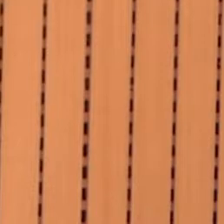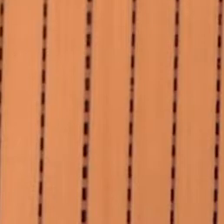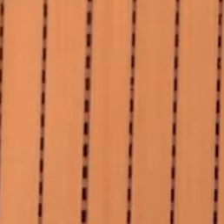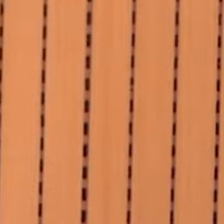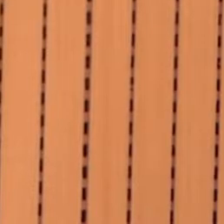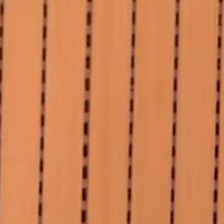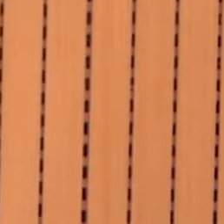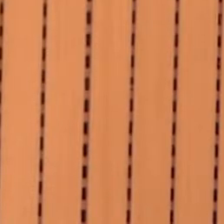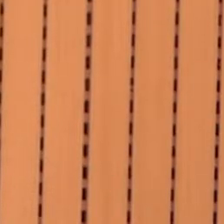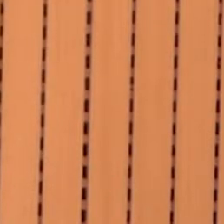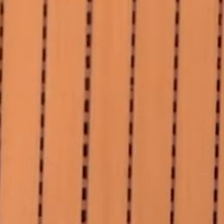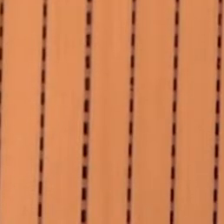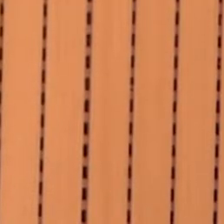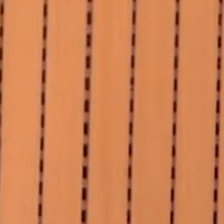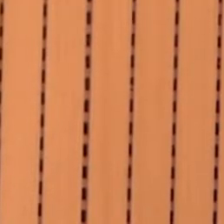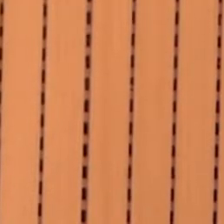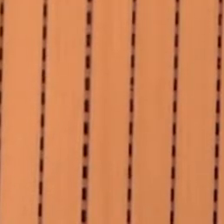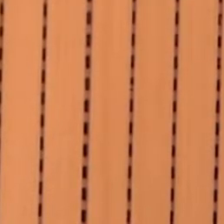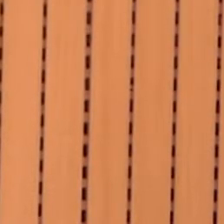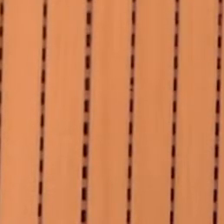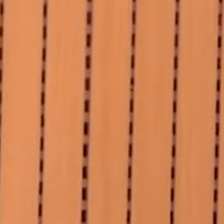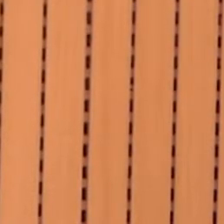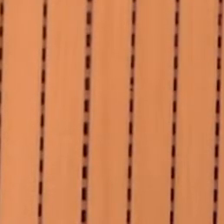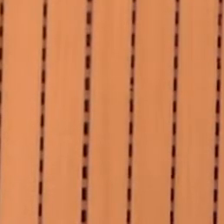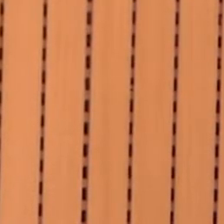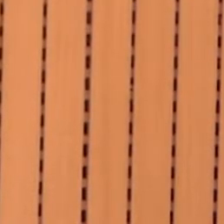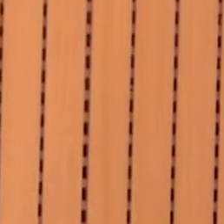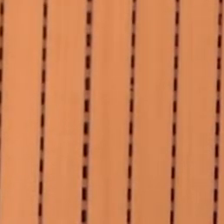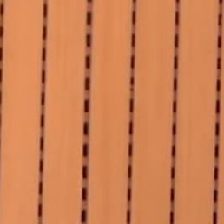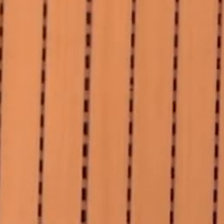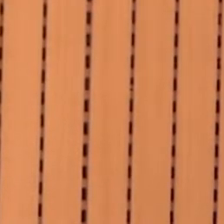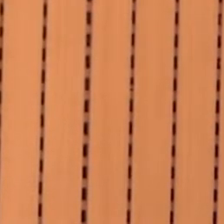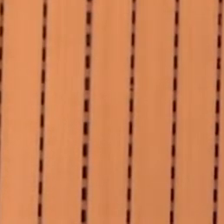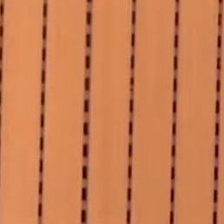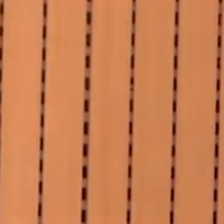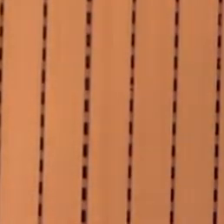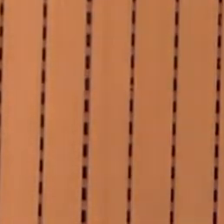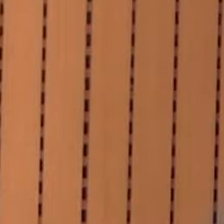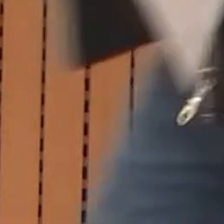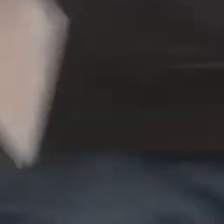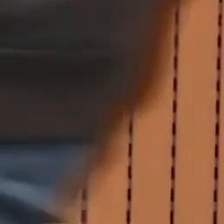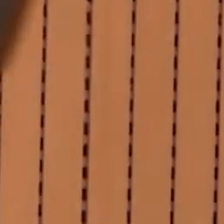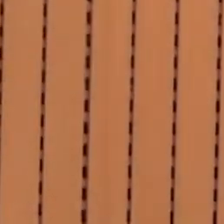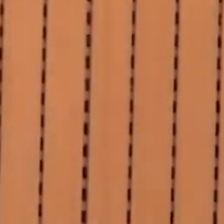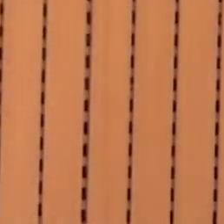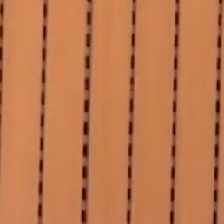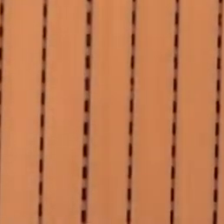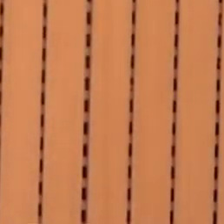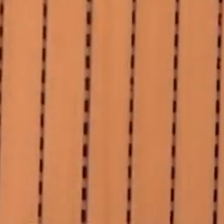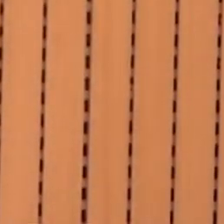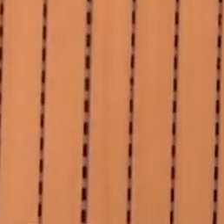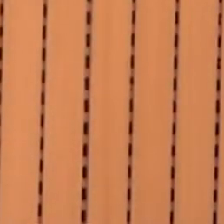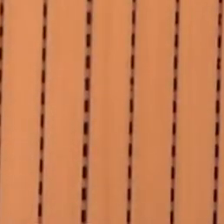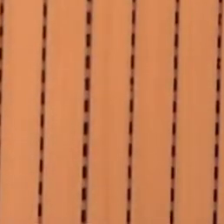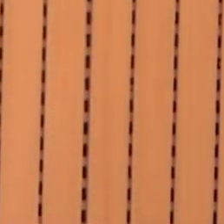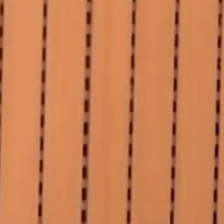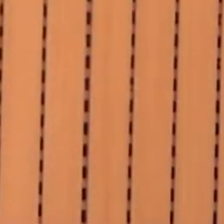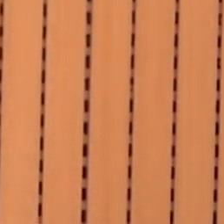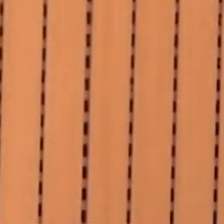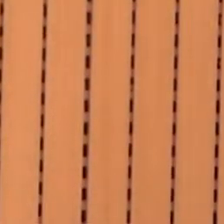nós tivemos no nosso país. Eu vou abrir primeiro a vereadora Mariana Conte, que faça os seus